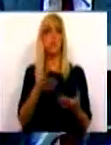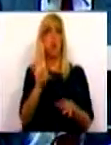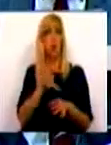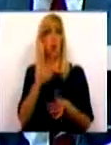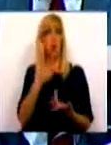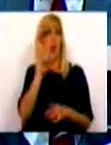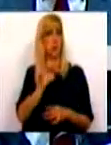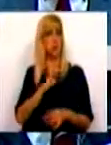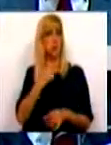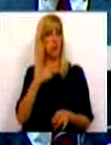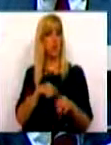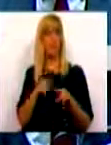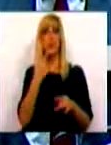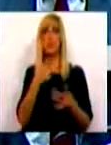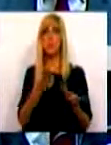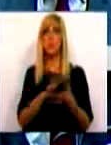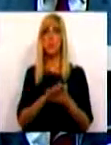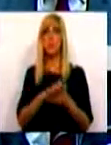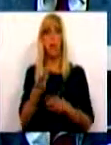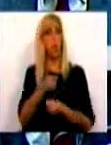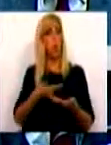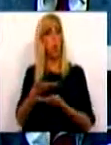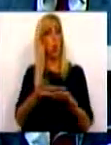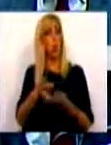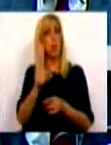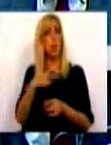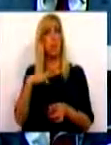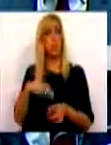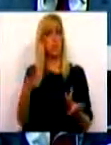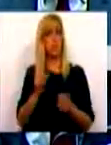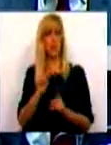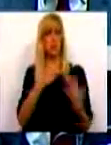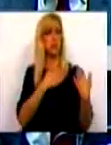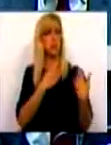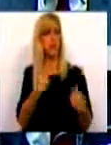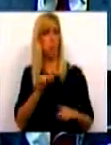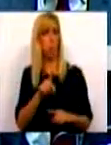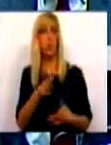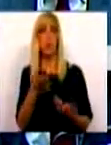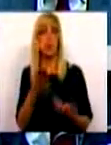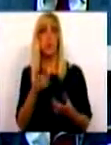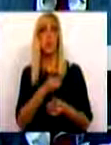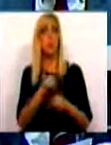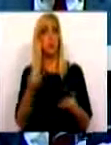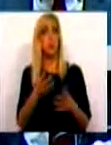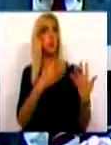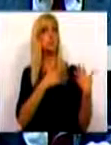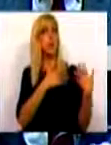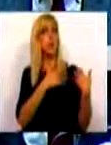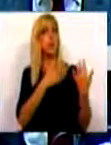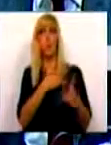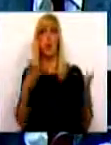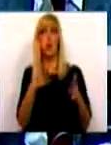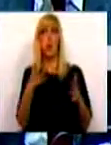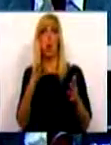senhora deputada se refere à economia portuguesa. Por isto, não é responsável, senhora deputada, porque responsável pela maior